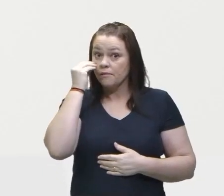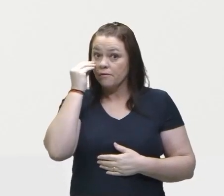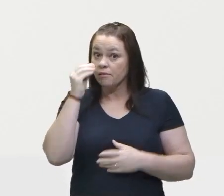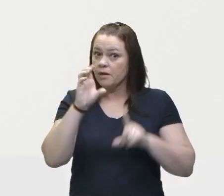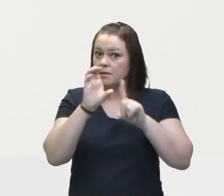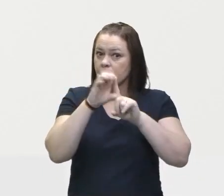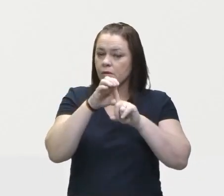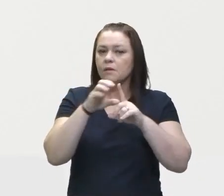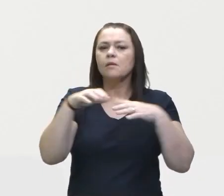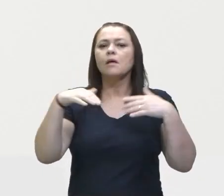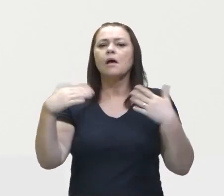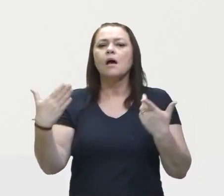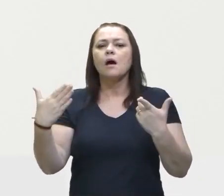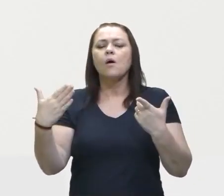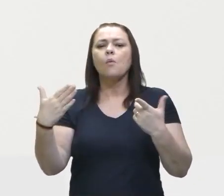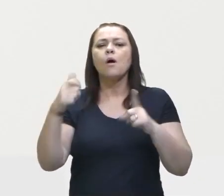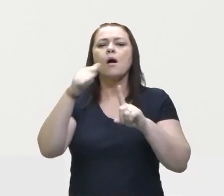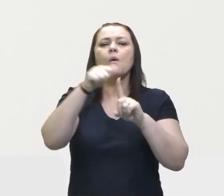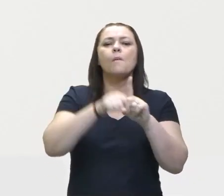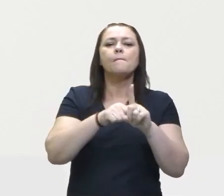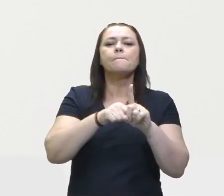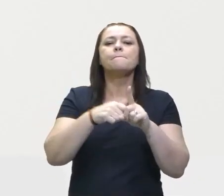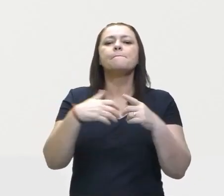mês é o calendário?